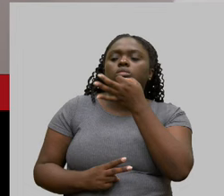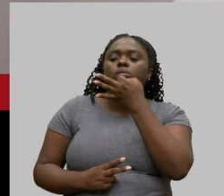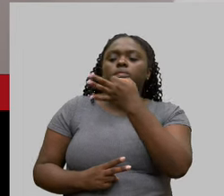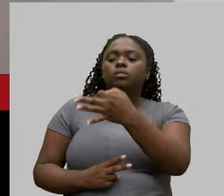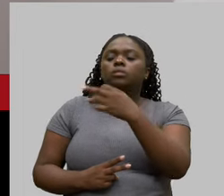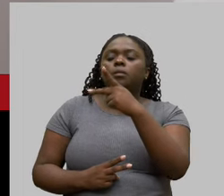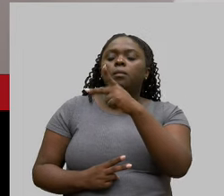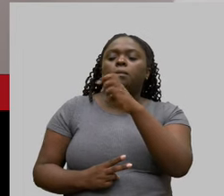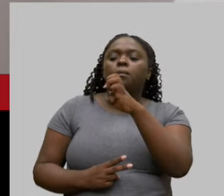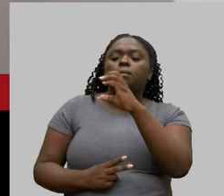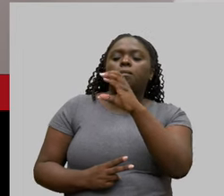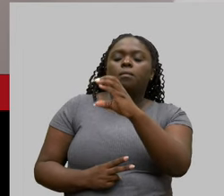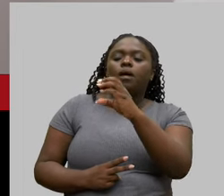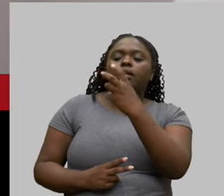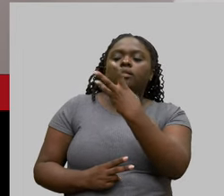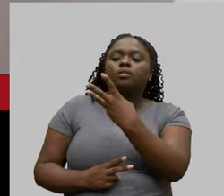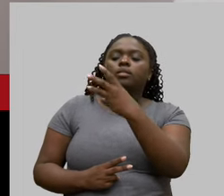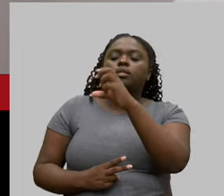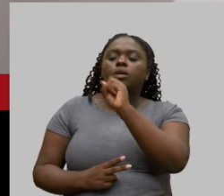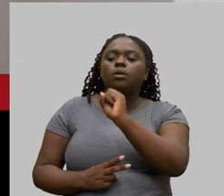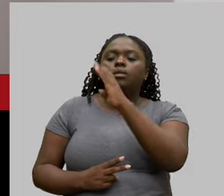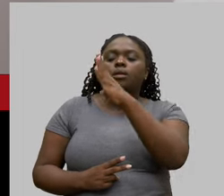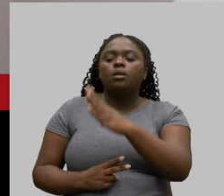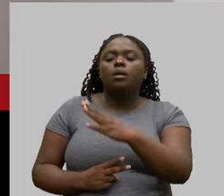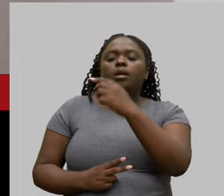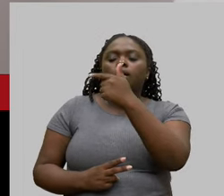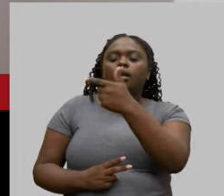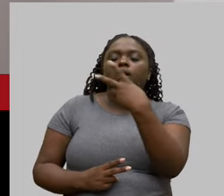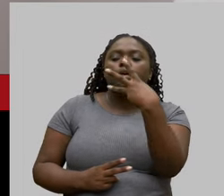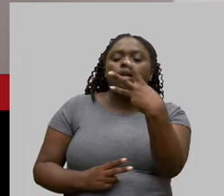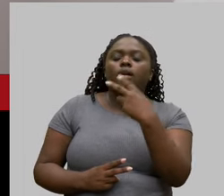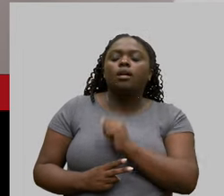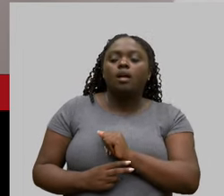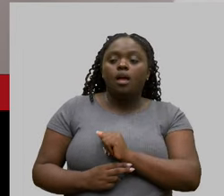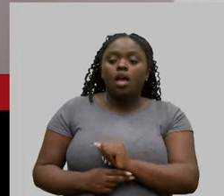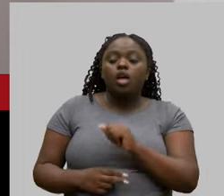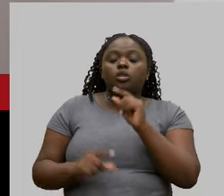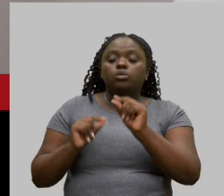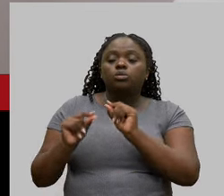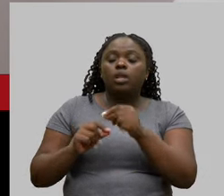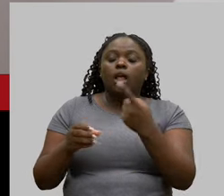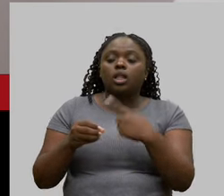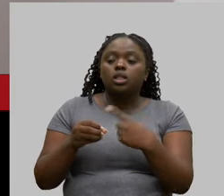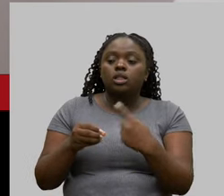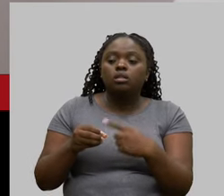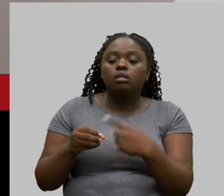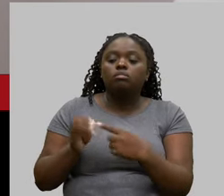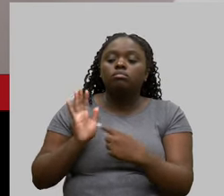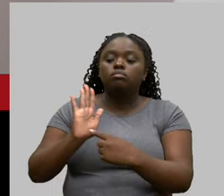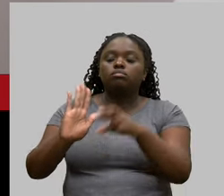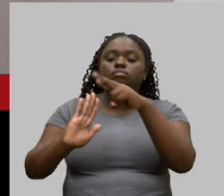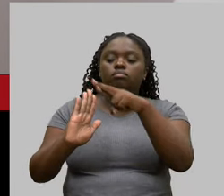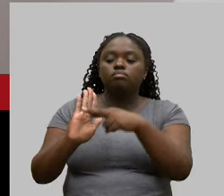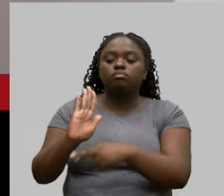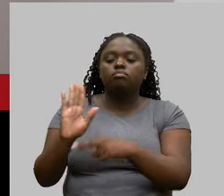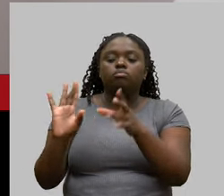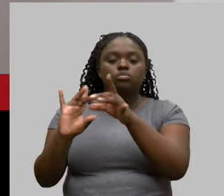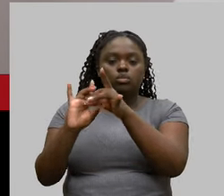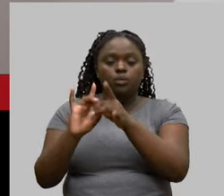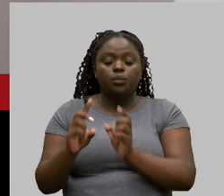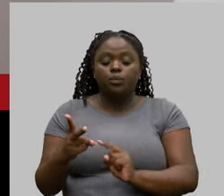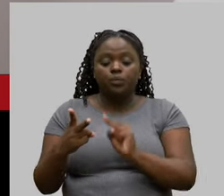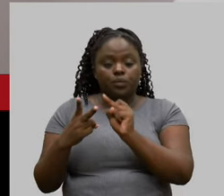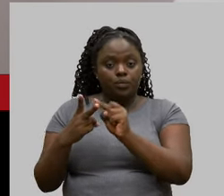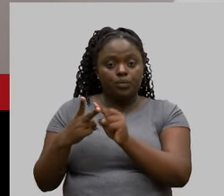38/2022 possibilidade dos Municípios replicarem as regras da união e a segunda pergunta